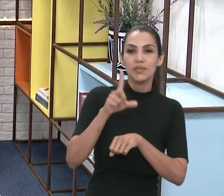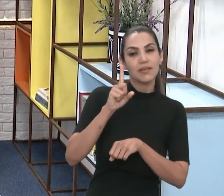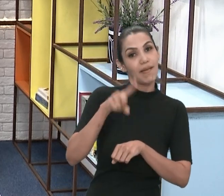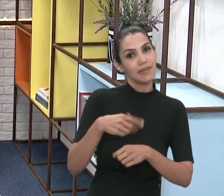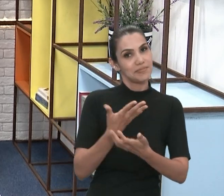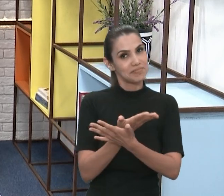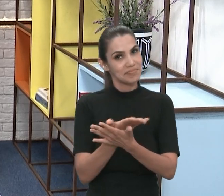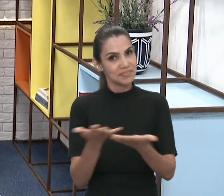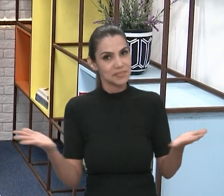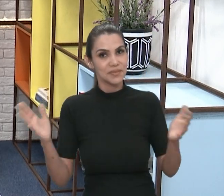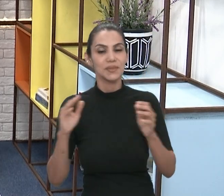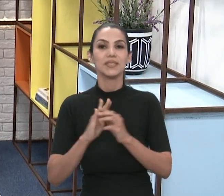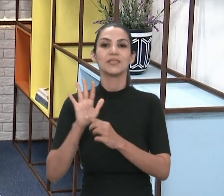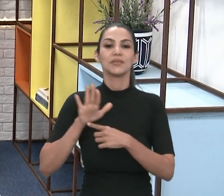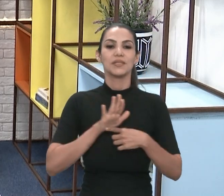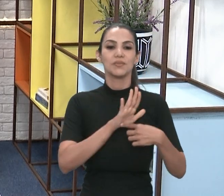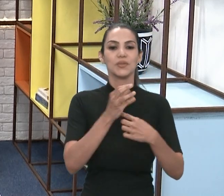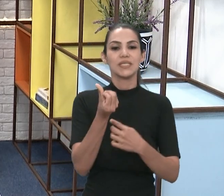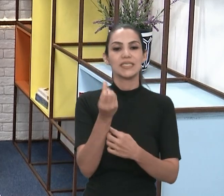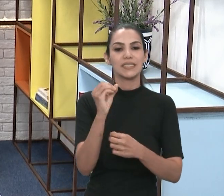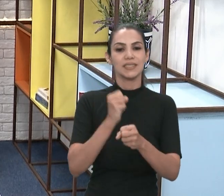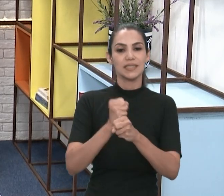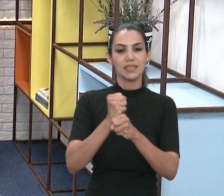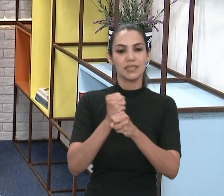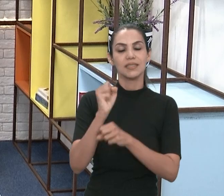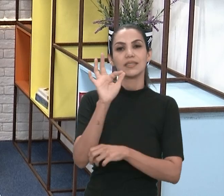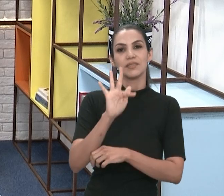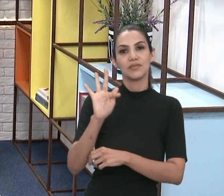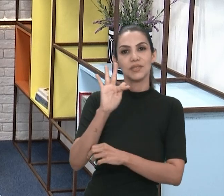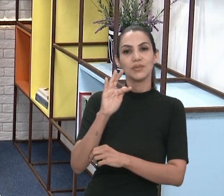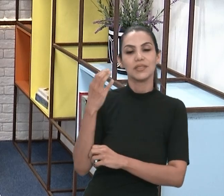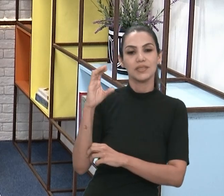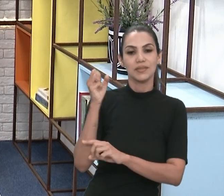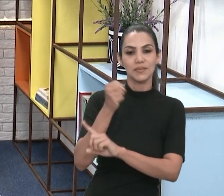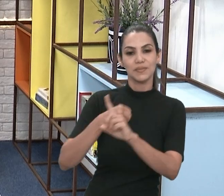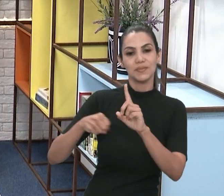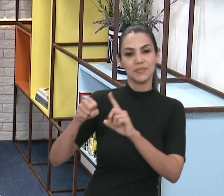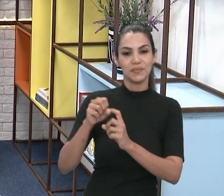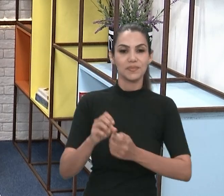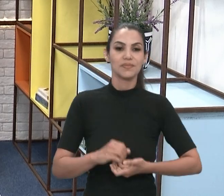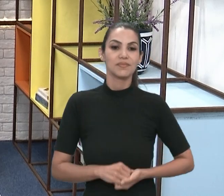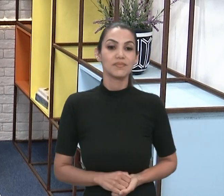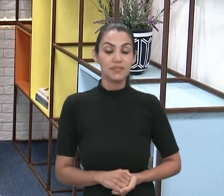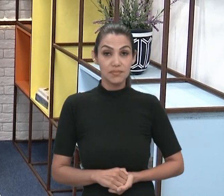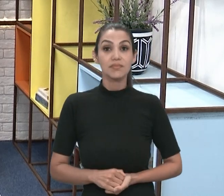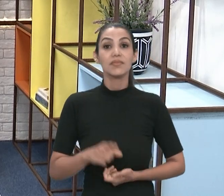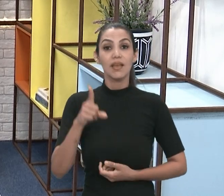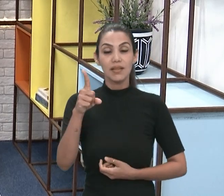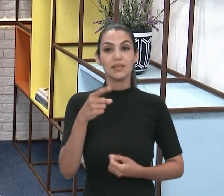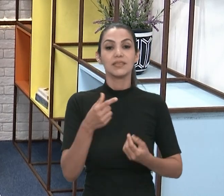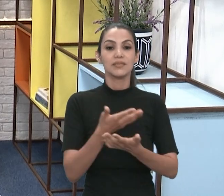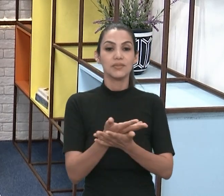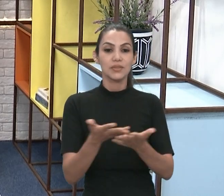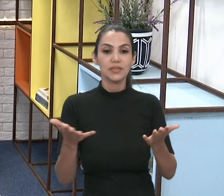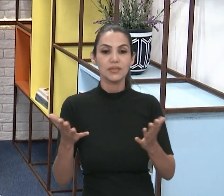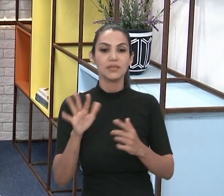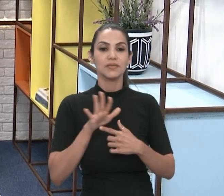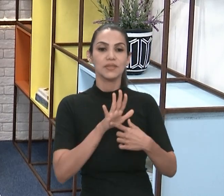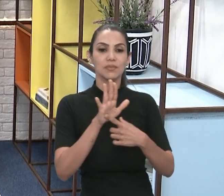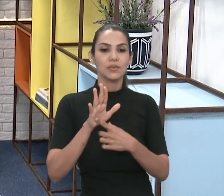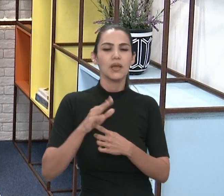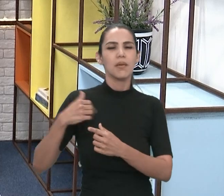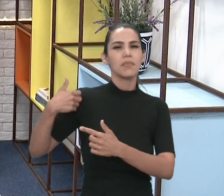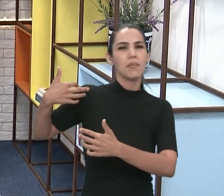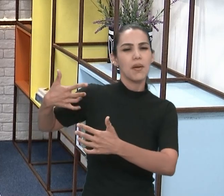comemoração, que é a exposição de 60 anos da Faculdade de Ciências Sociais. Ela vai contar a trajetória da FCS